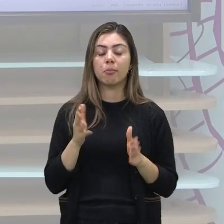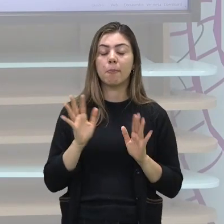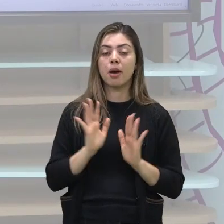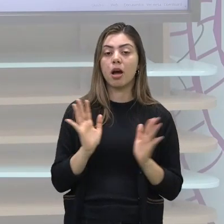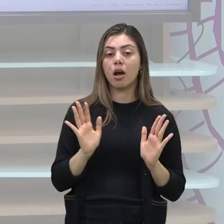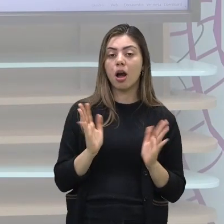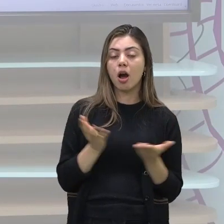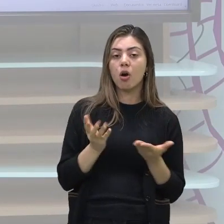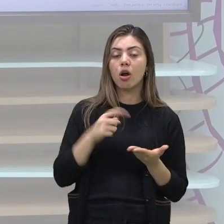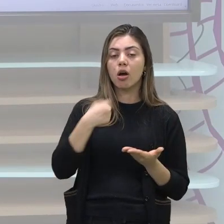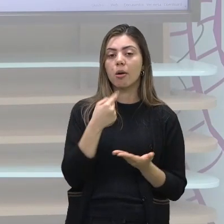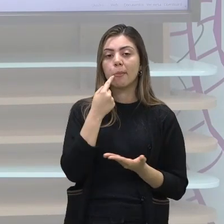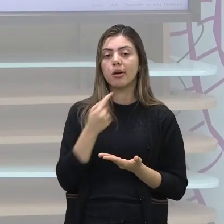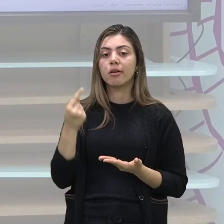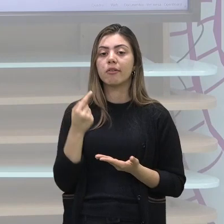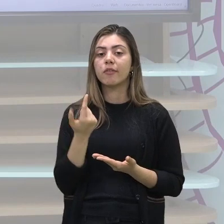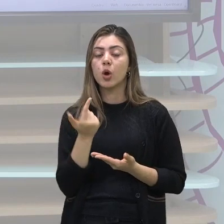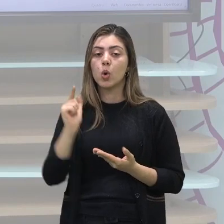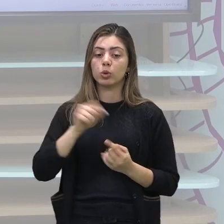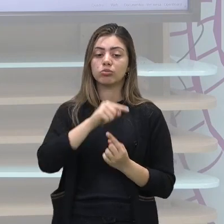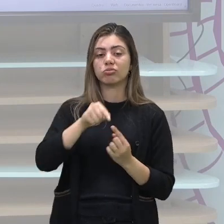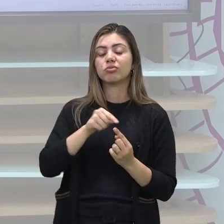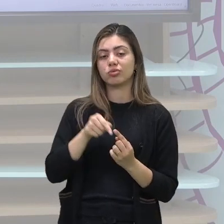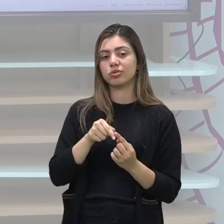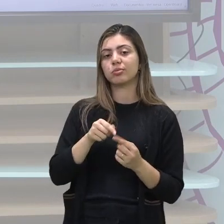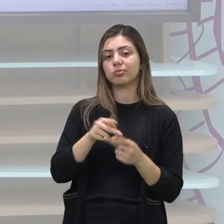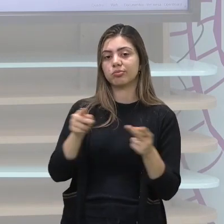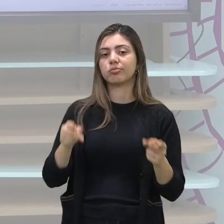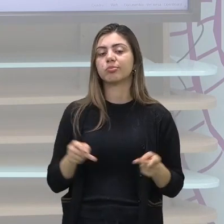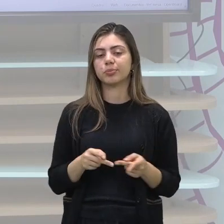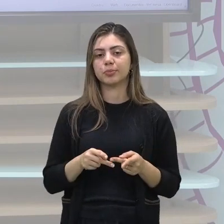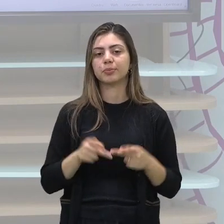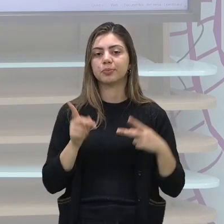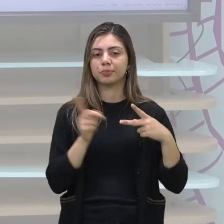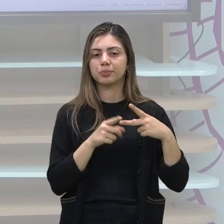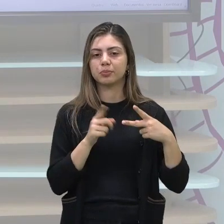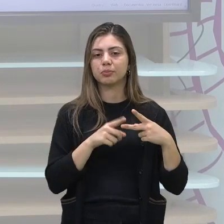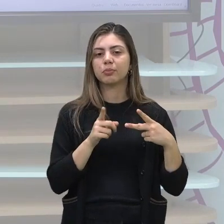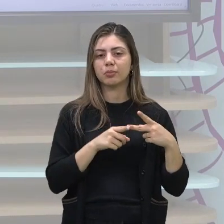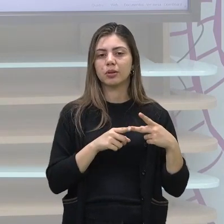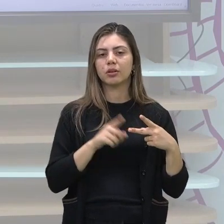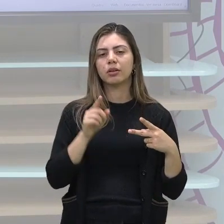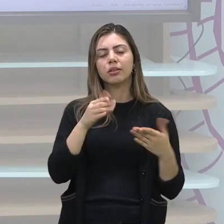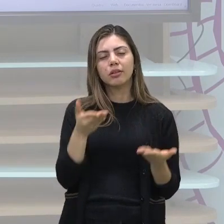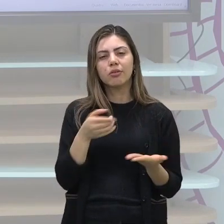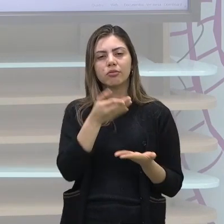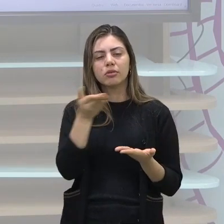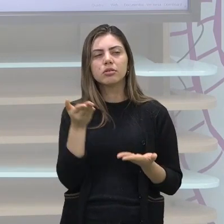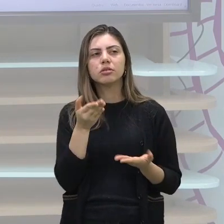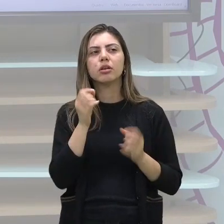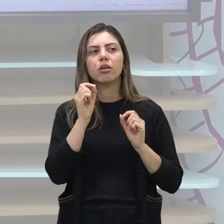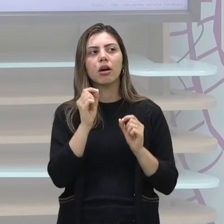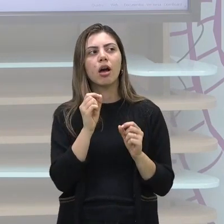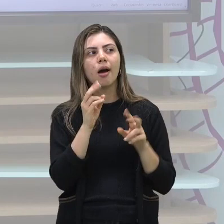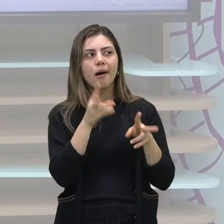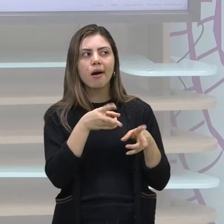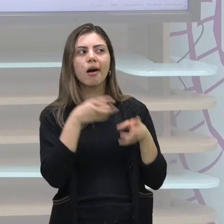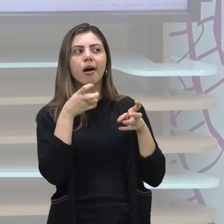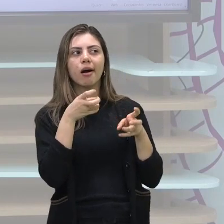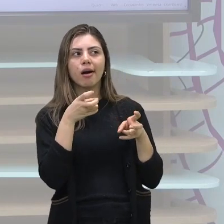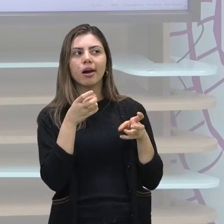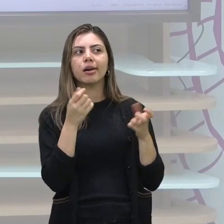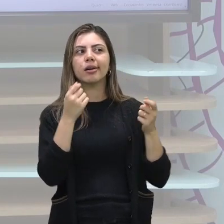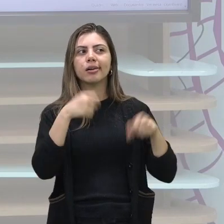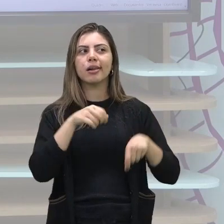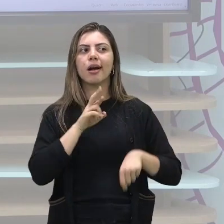sem glúten. E aí você já vai, né, começando a entender. Opa, aqui vai